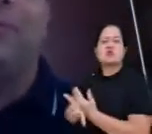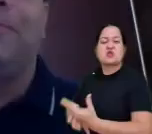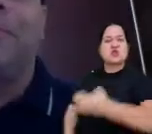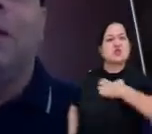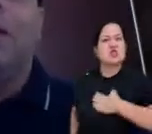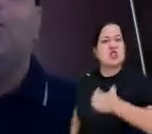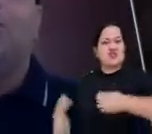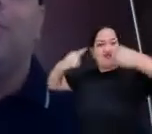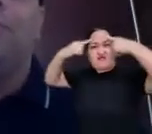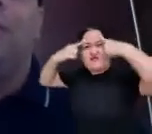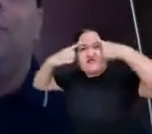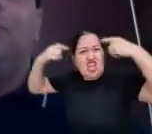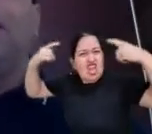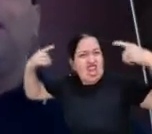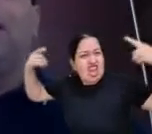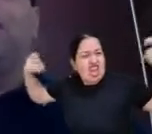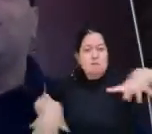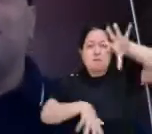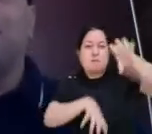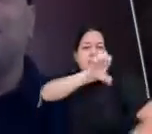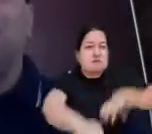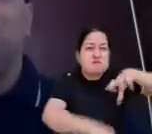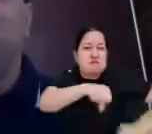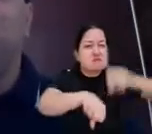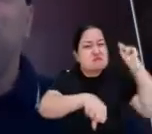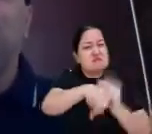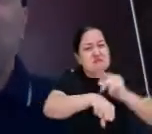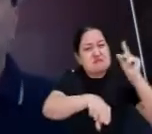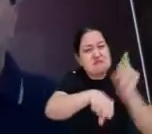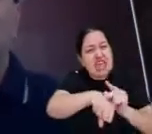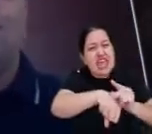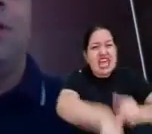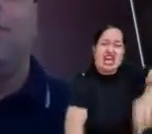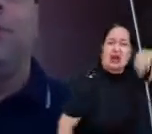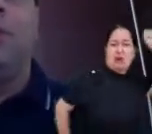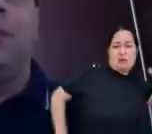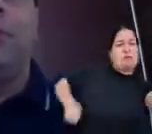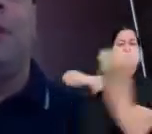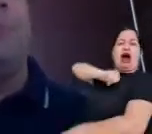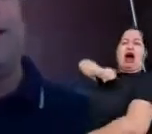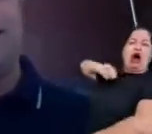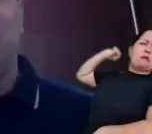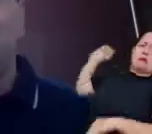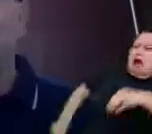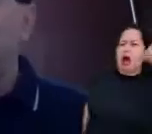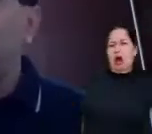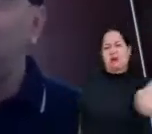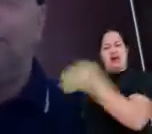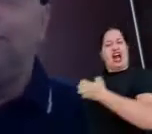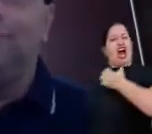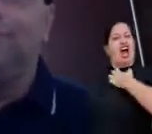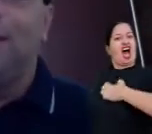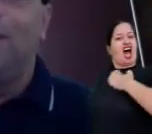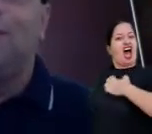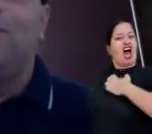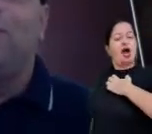terrível. Estevão poderia reagir como muitos fazem. Estevão poderia pegar uma pedra daquelas e tacar de